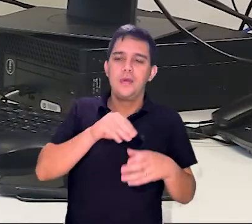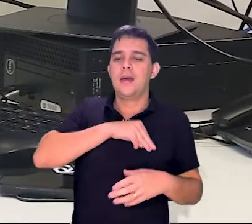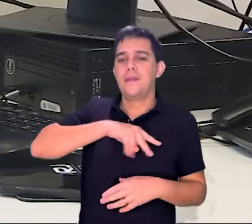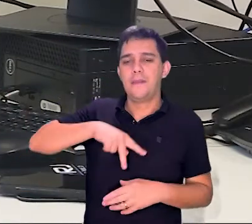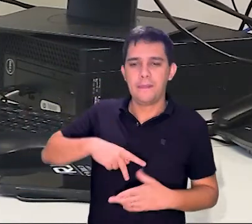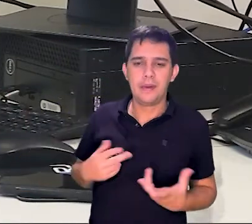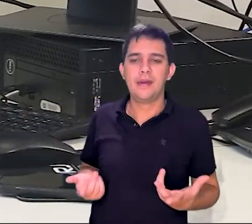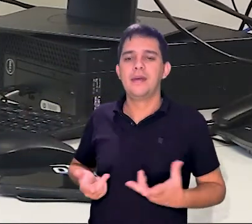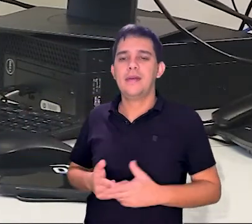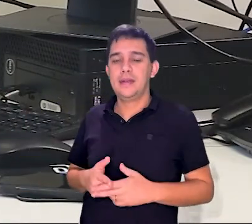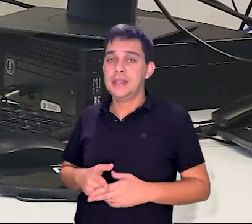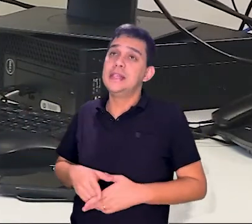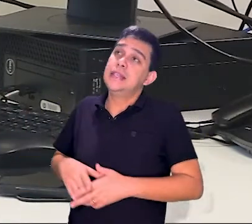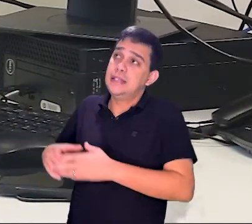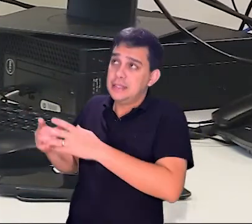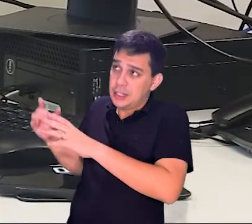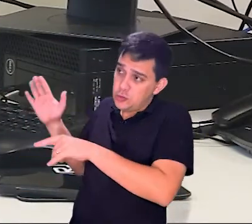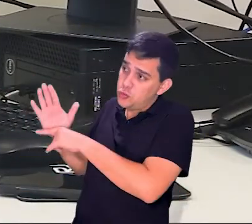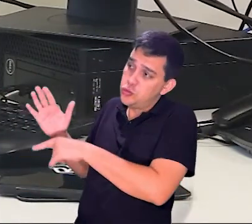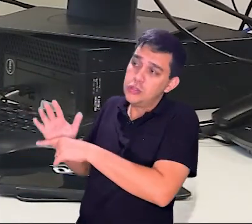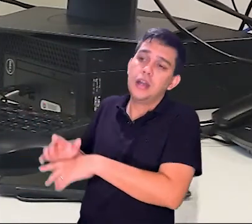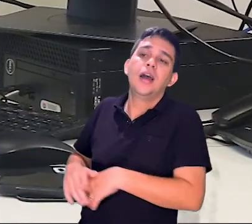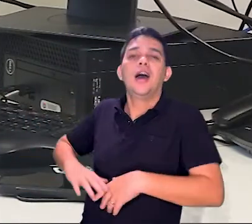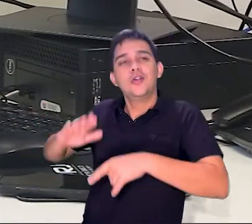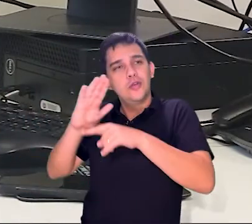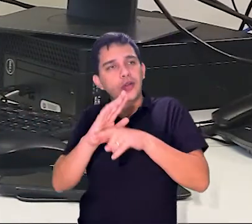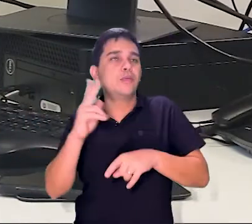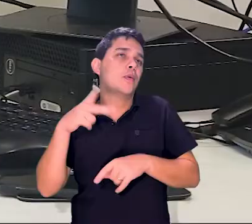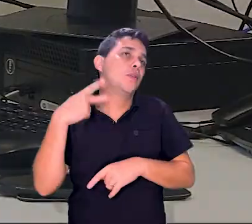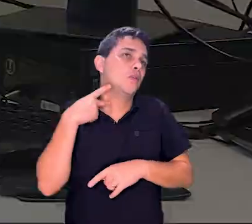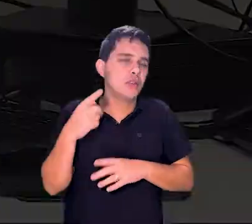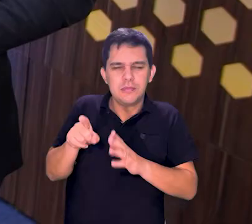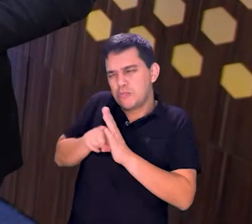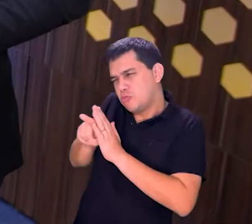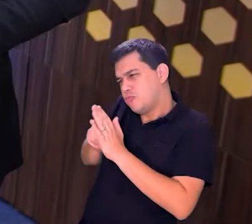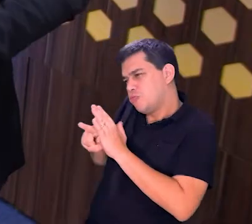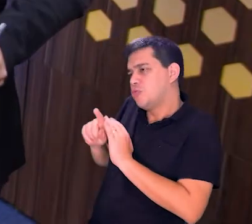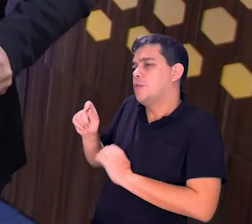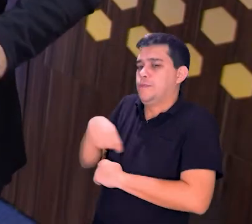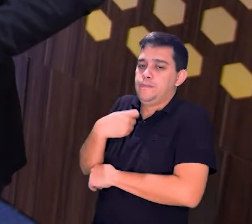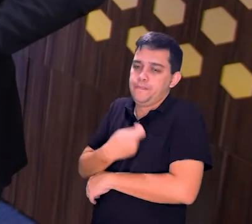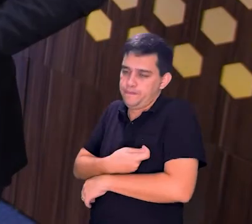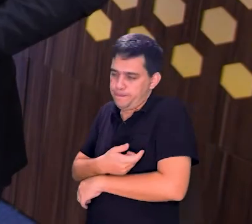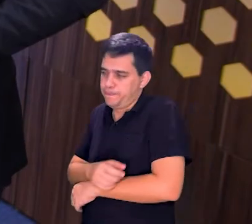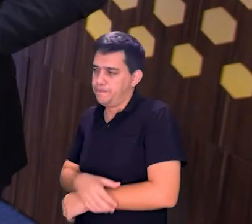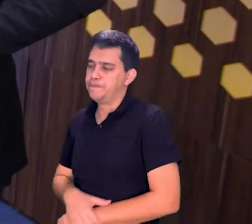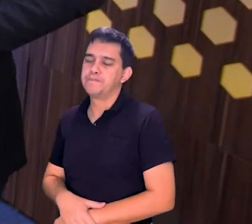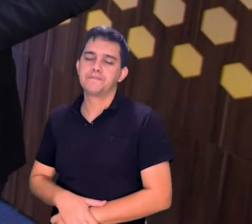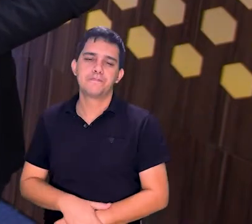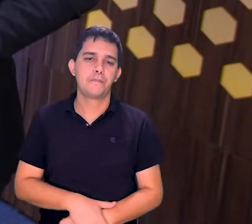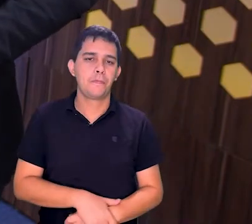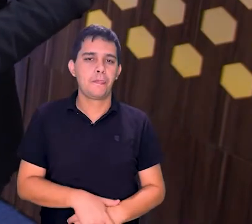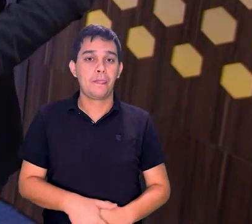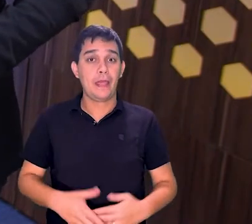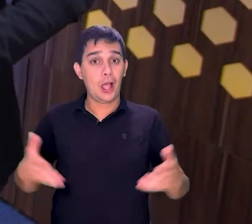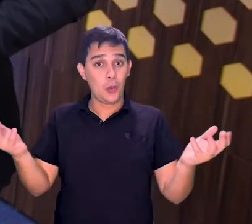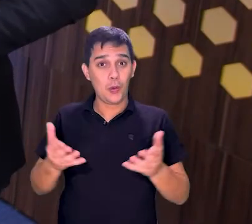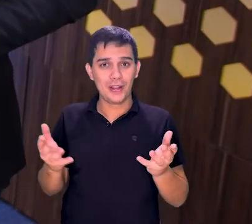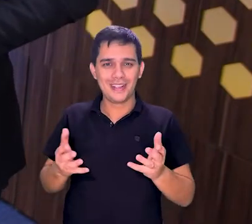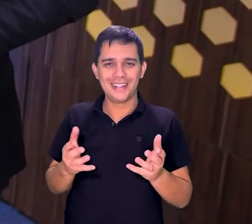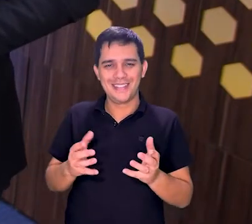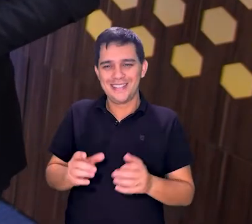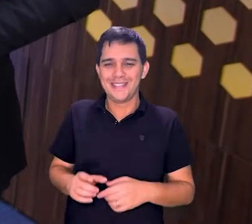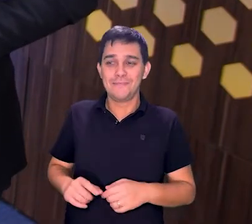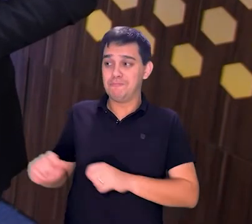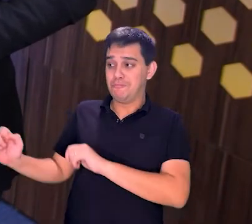auxiliarão o promotor de justiça no exercício dessa atividade fiscalizatória. O quadro Juridiquês explica termos